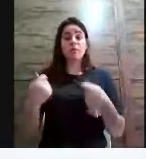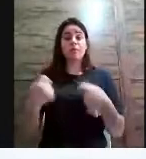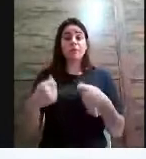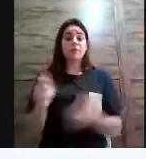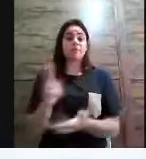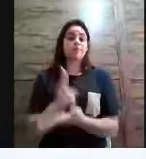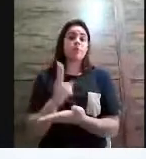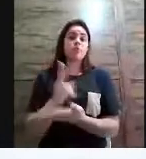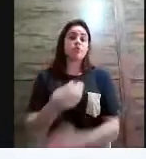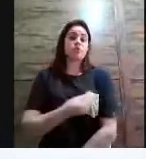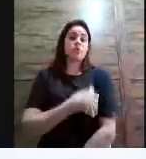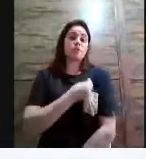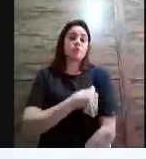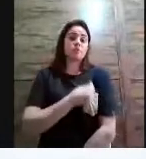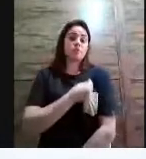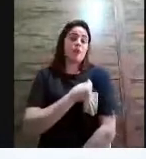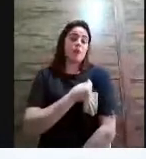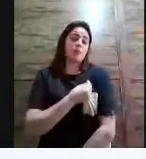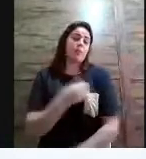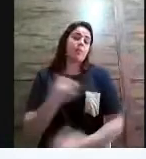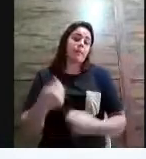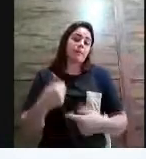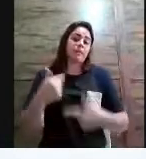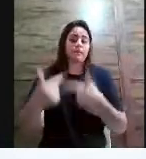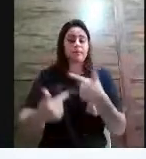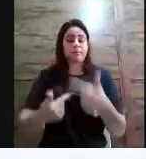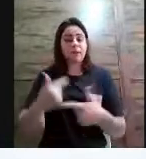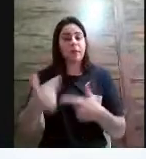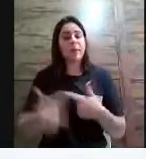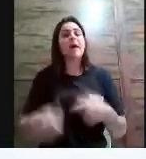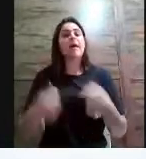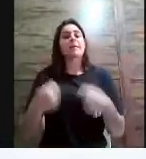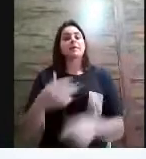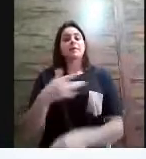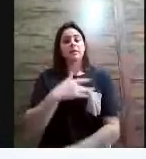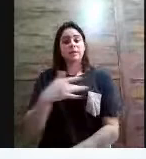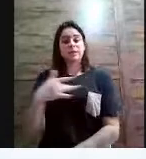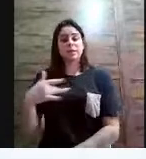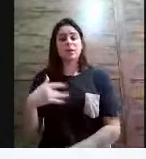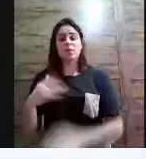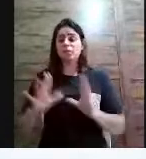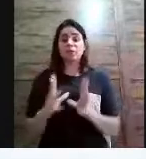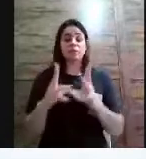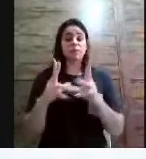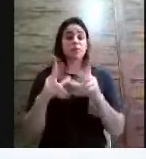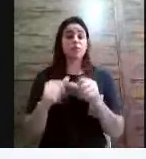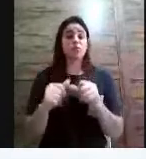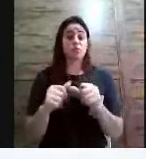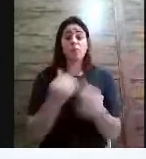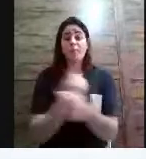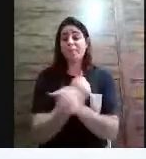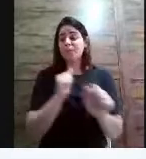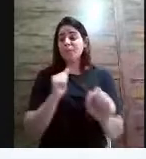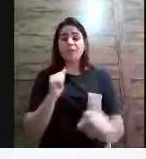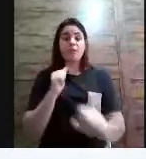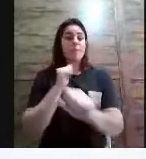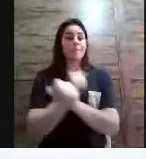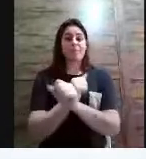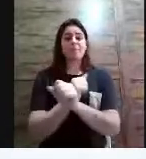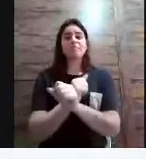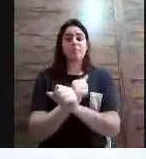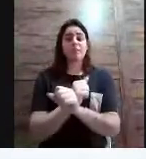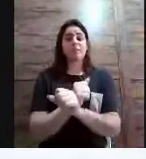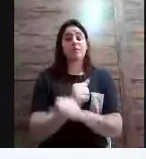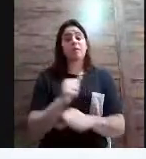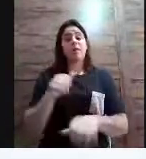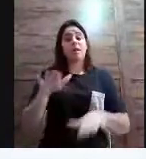precisam ter um emprego, né? Precisam ter trabalho, não tem como. Esse equilíbrio é muito